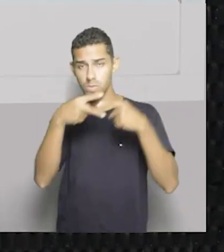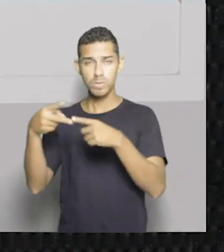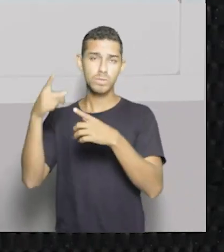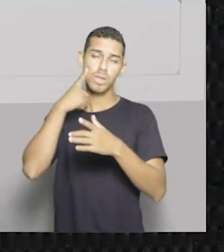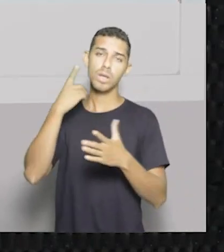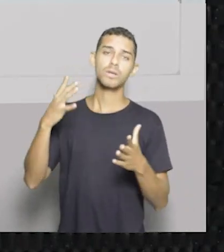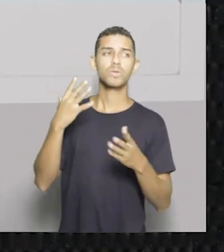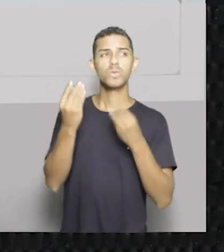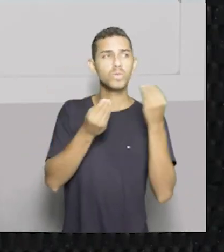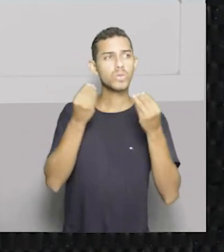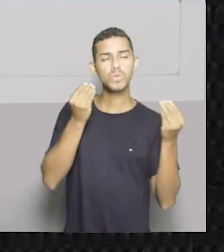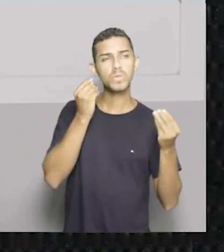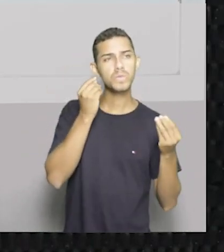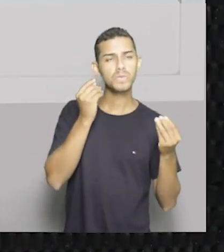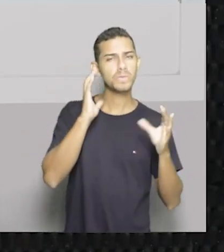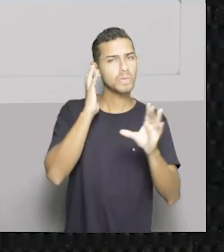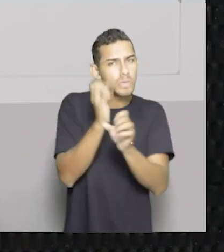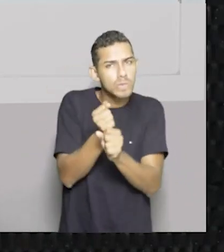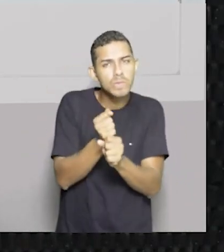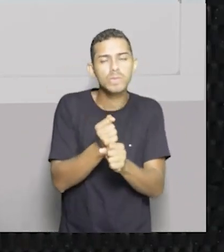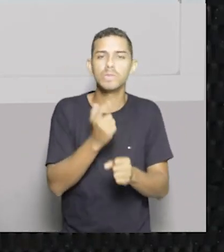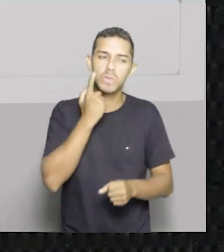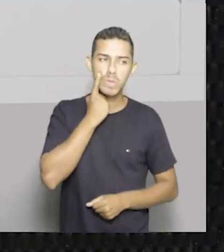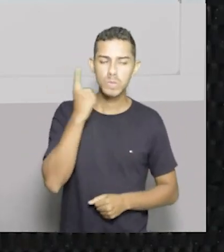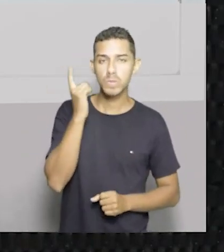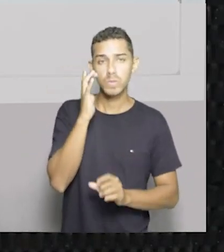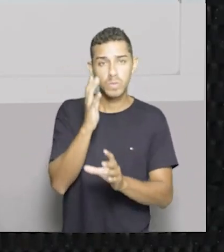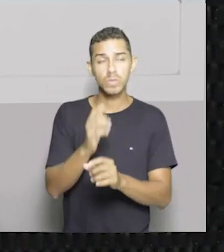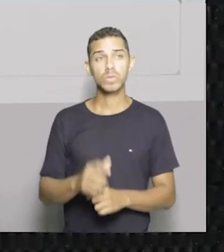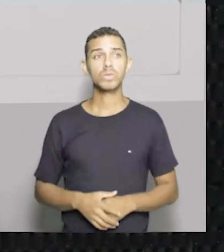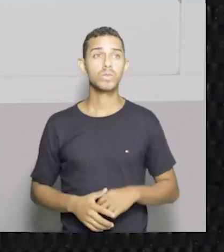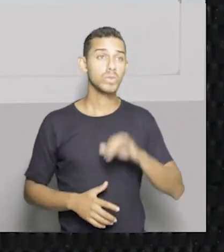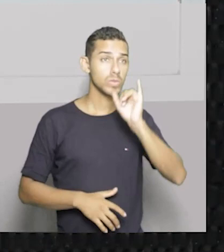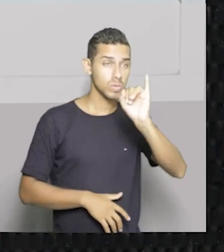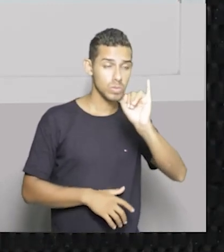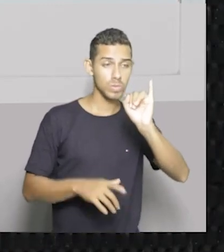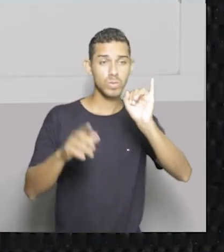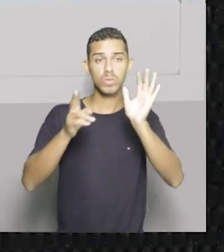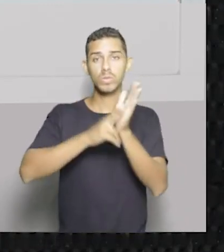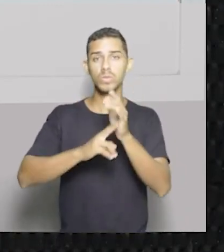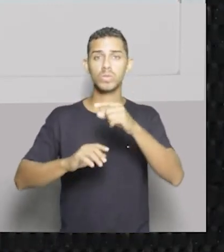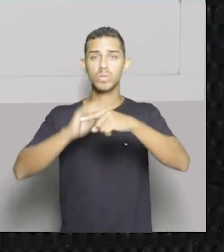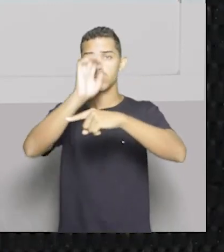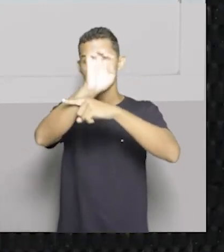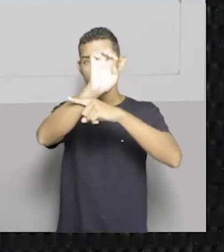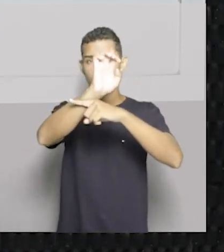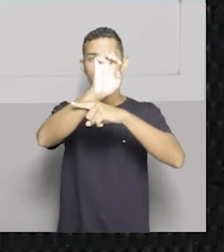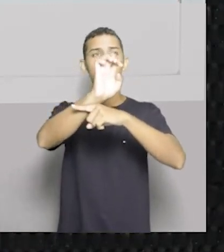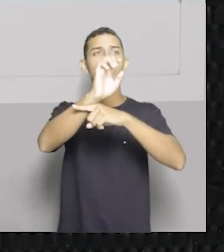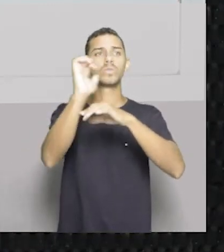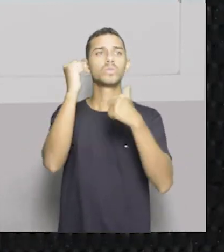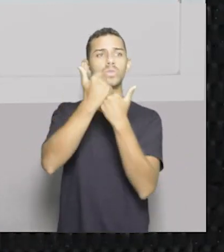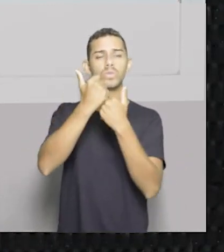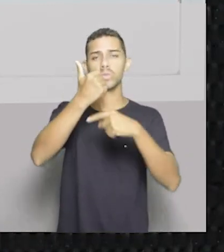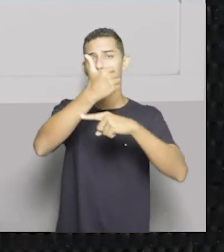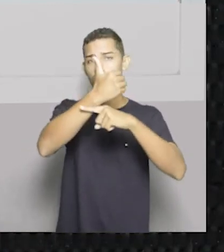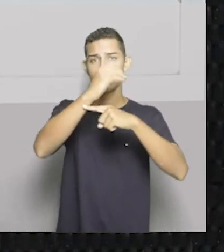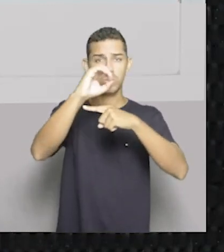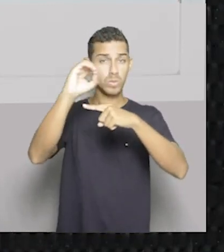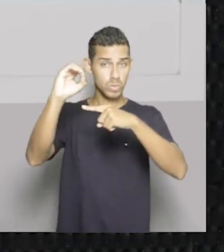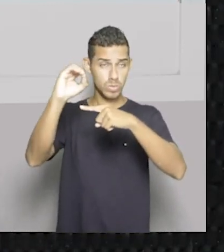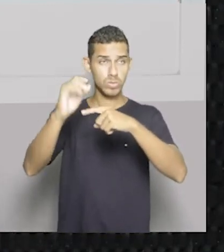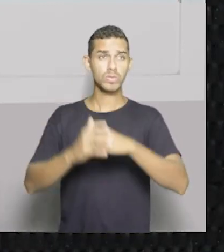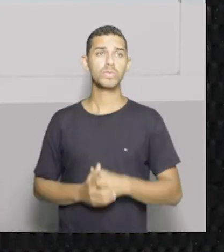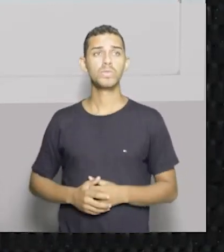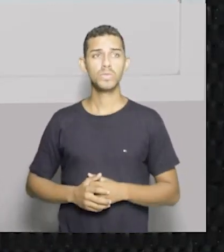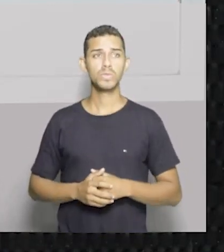que vai circular nesse circuito. E vai ser igual, força eletromotriz, olha o valorzinho aqui, ó, 100.